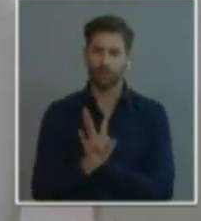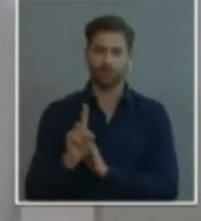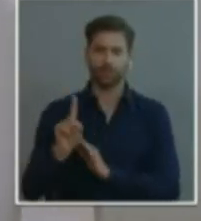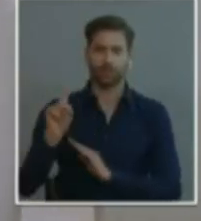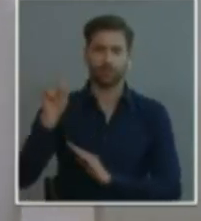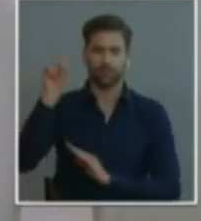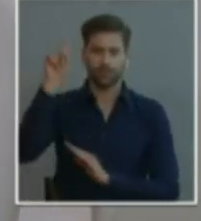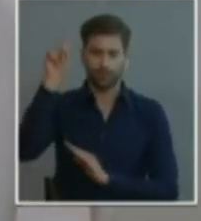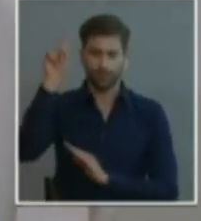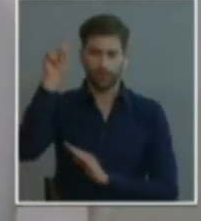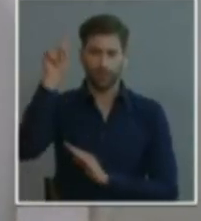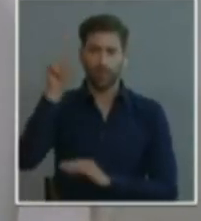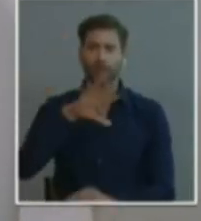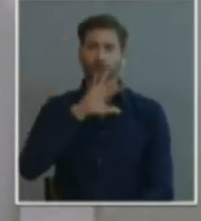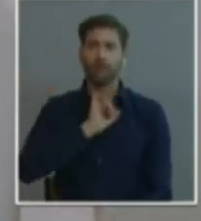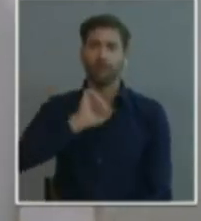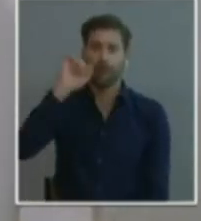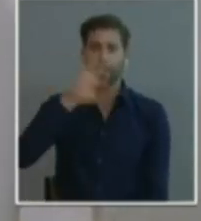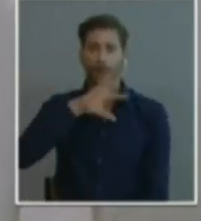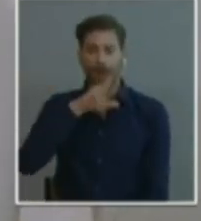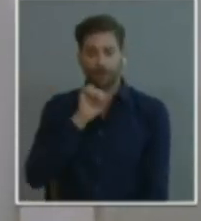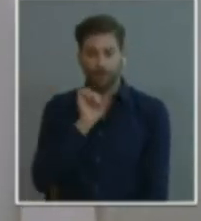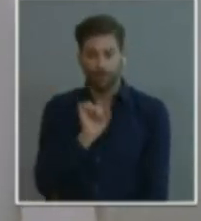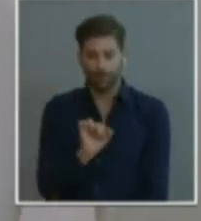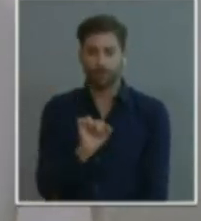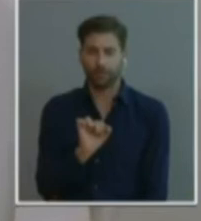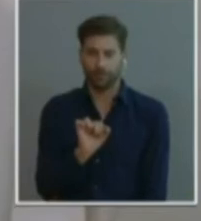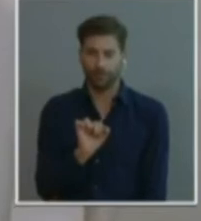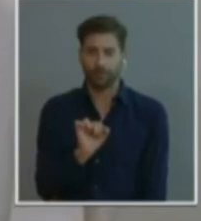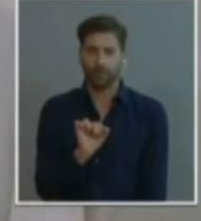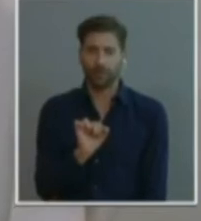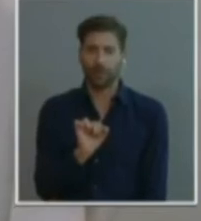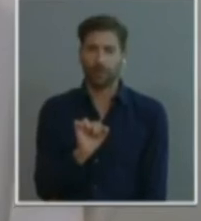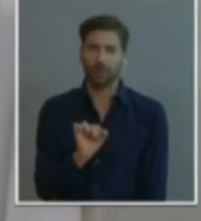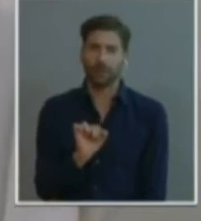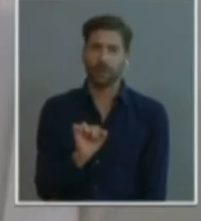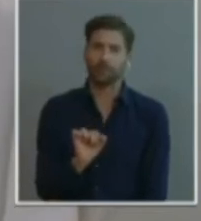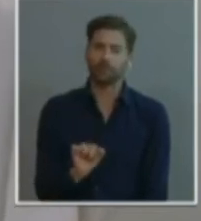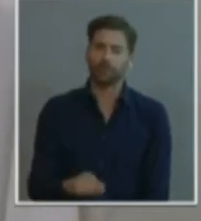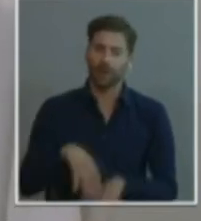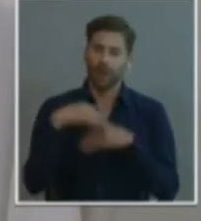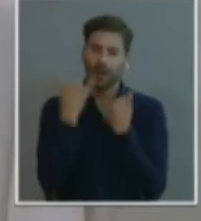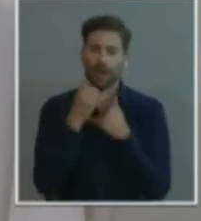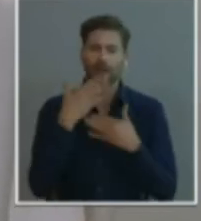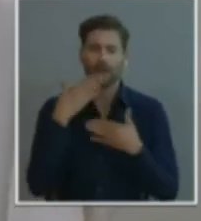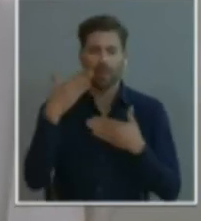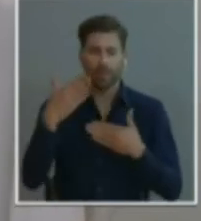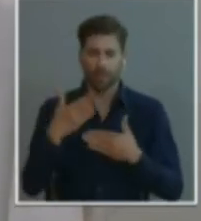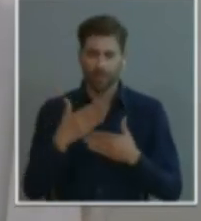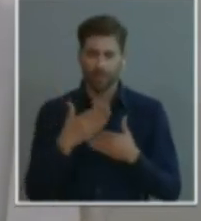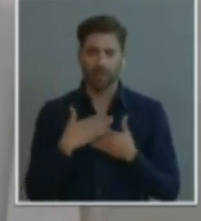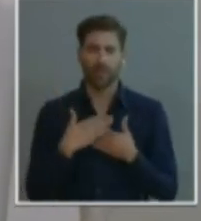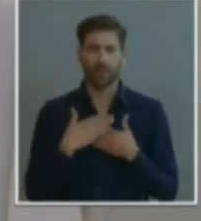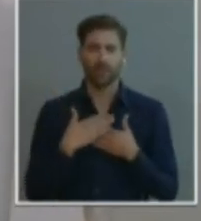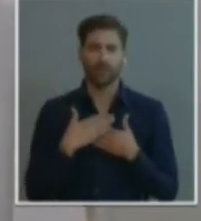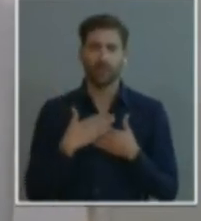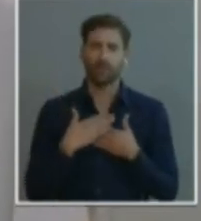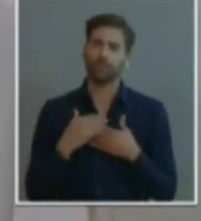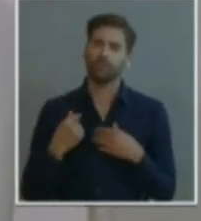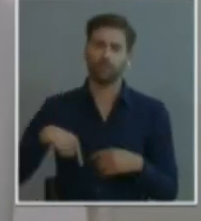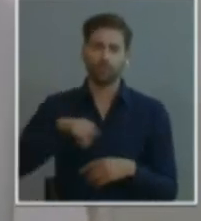Maria, Mãe do vosso Filho, concedei-nos a graça de aspirarmos sempre às coisas do